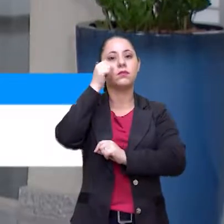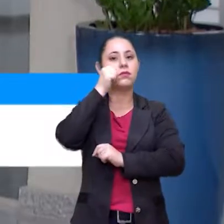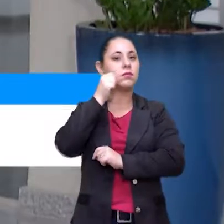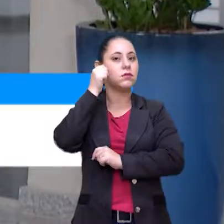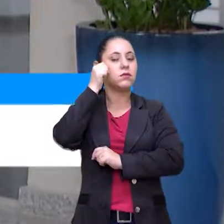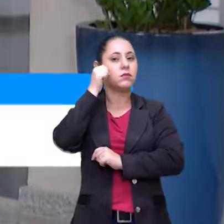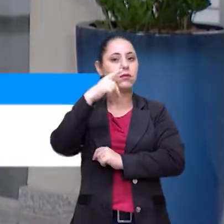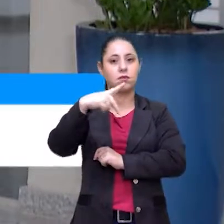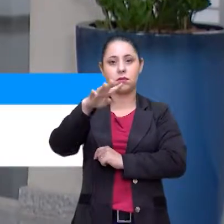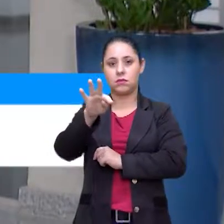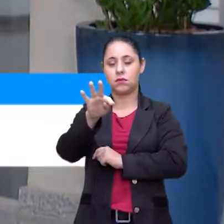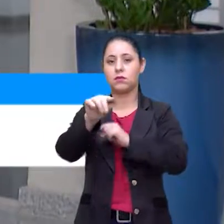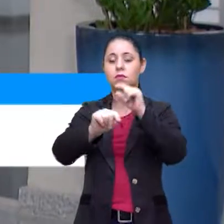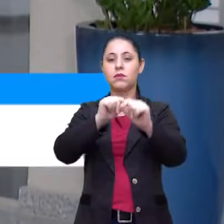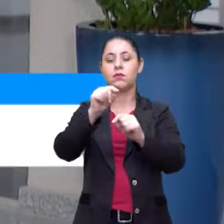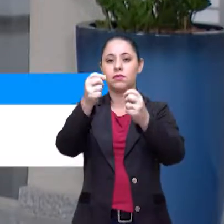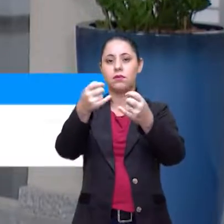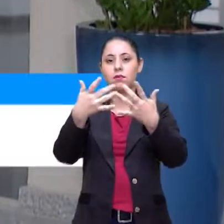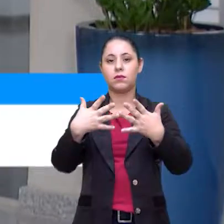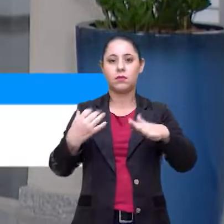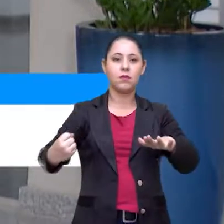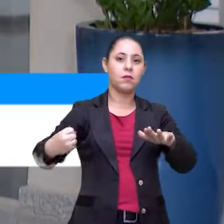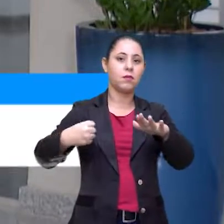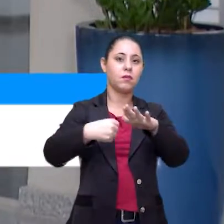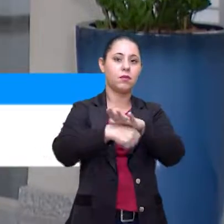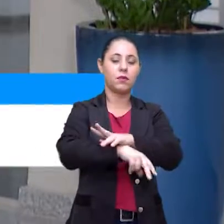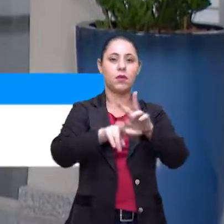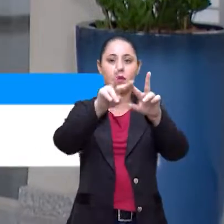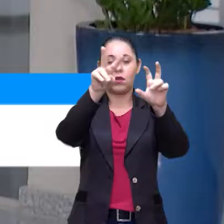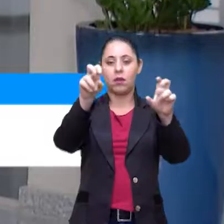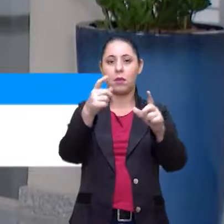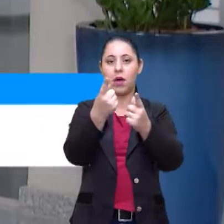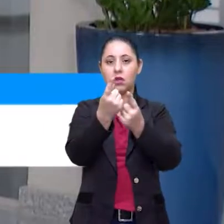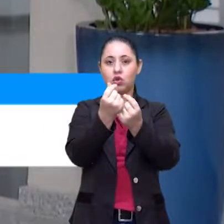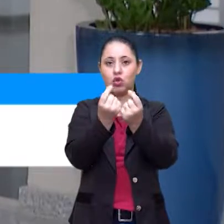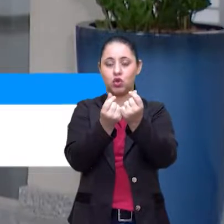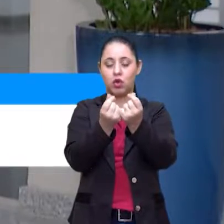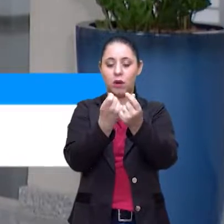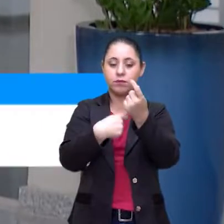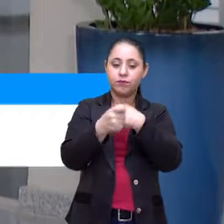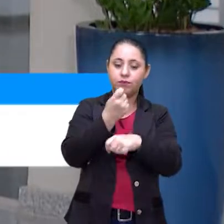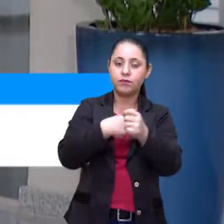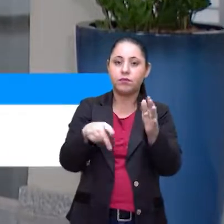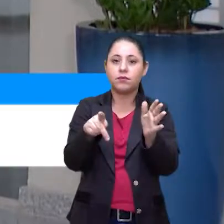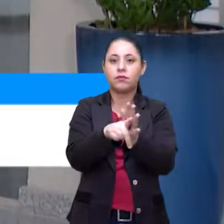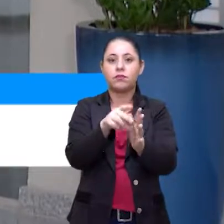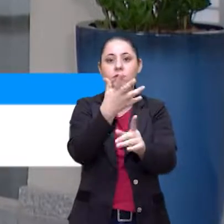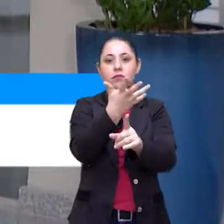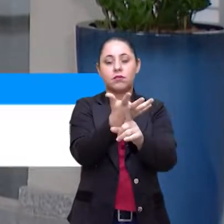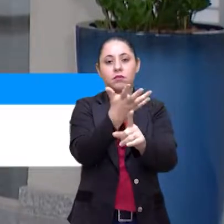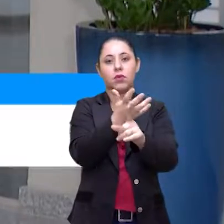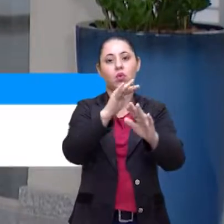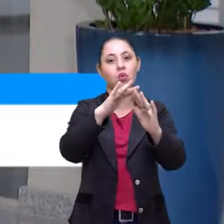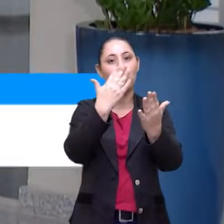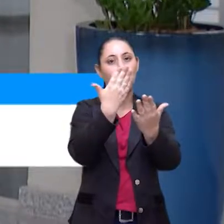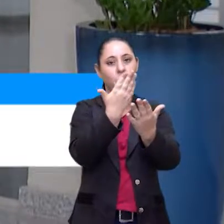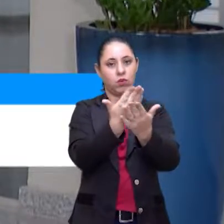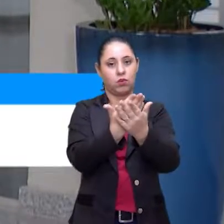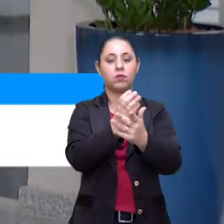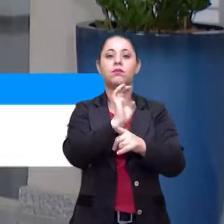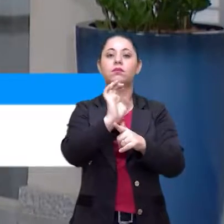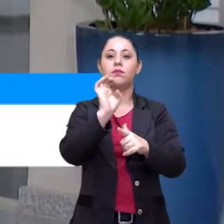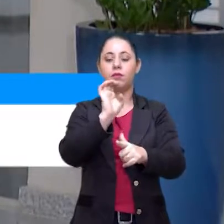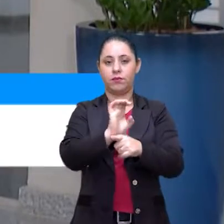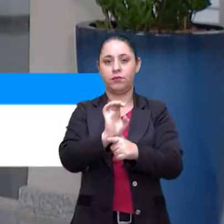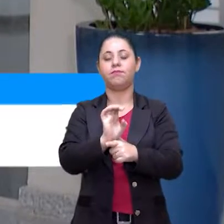deputado Amarildo Cruz, do PT, que dispõe sobre a inclusão do tema de educação financeira fiscal nos componentes curriculares das